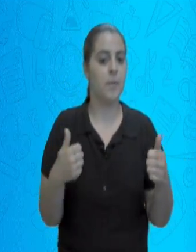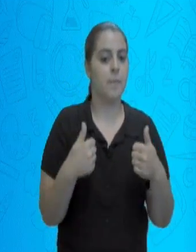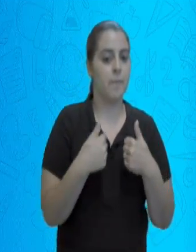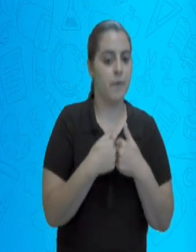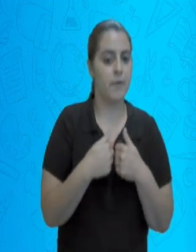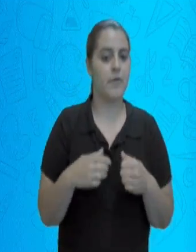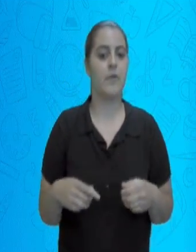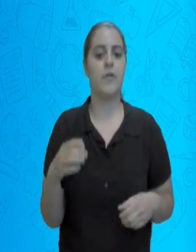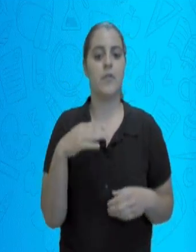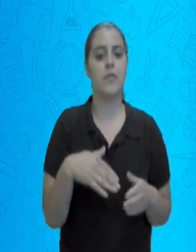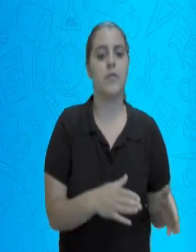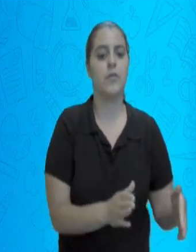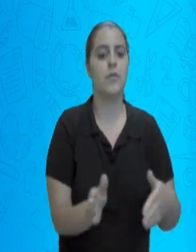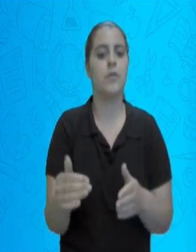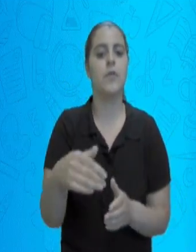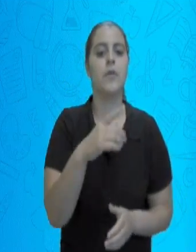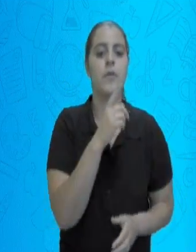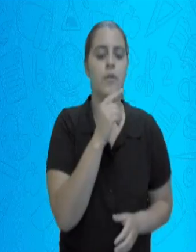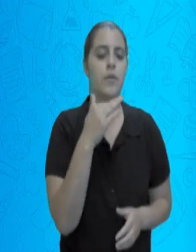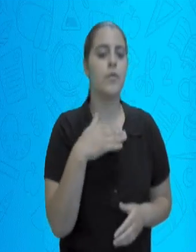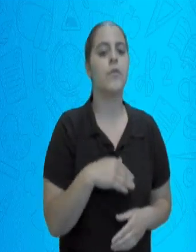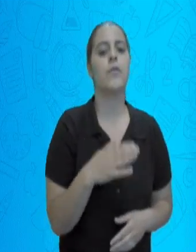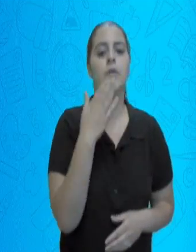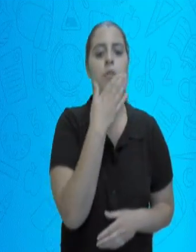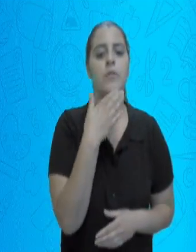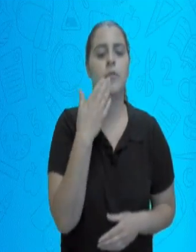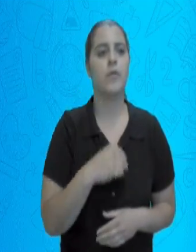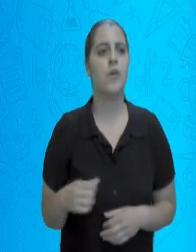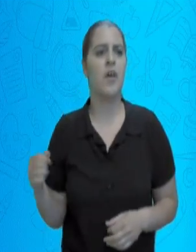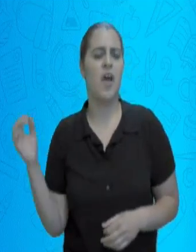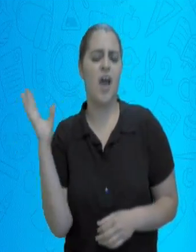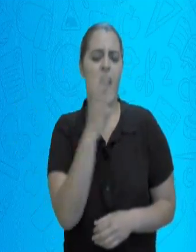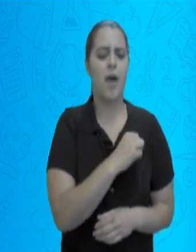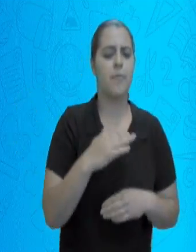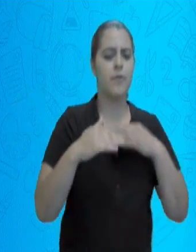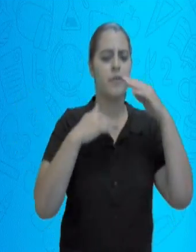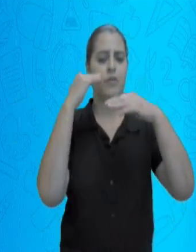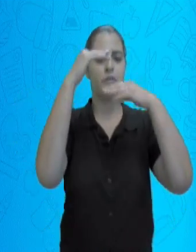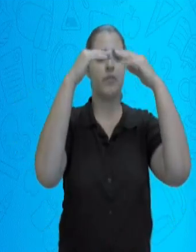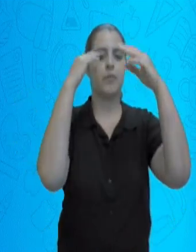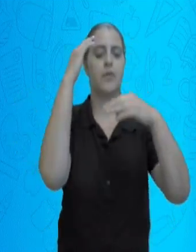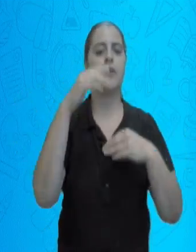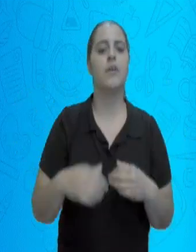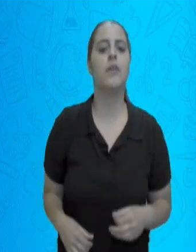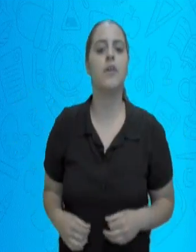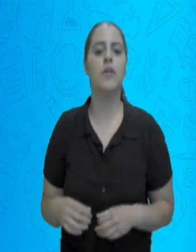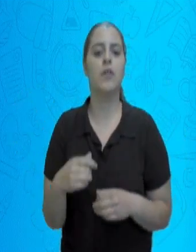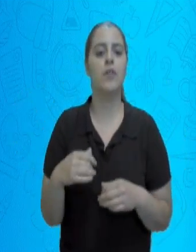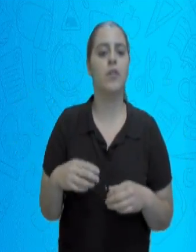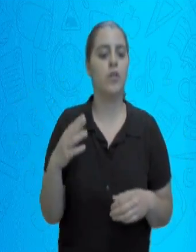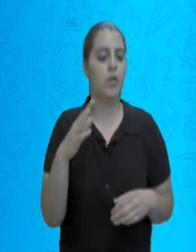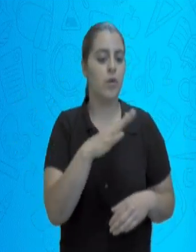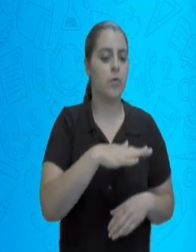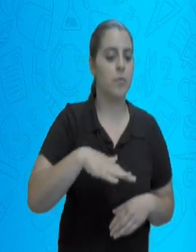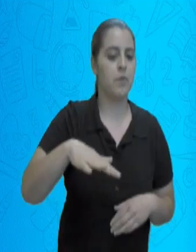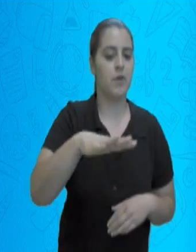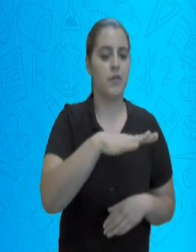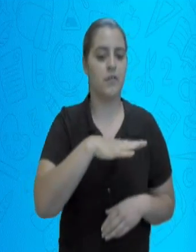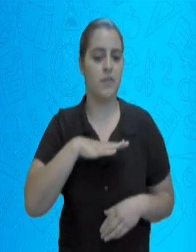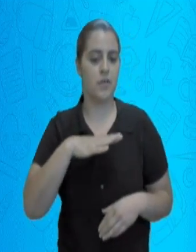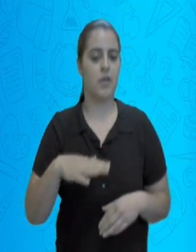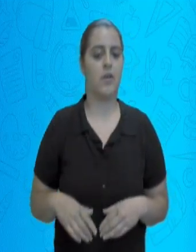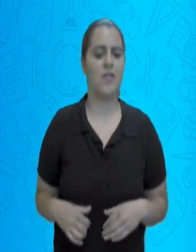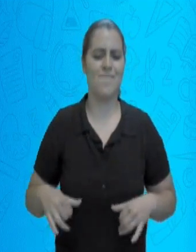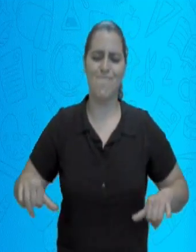para favorecer. O crescimento tão veloz e em grande escala que algumas áreas urbanizadas